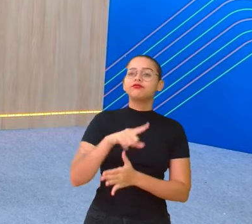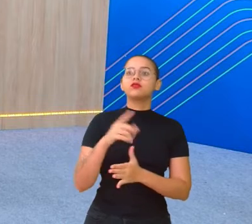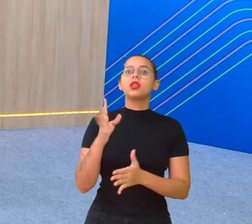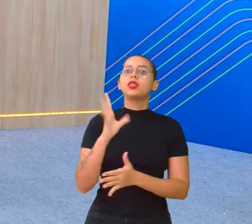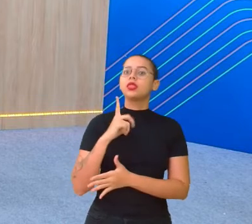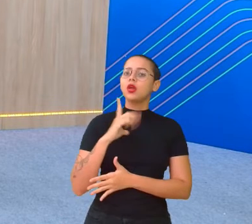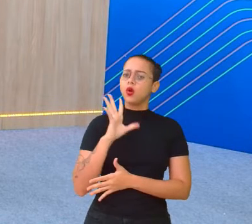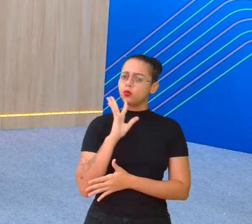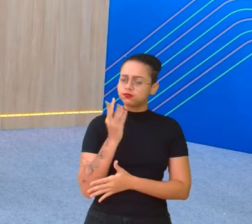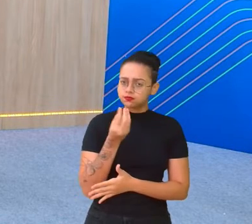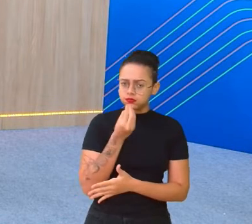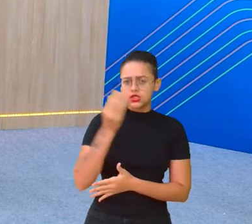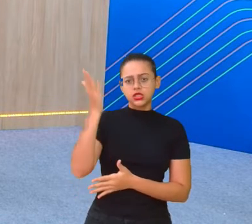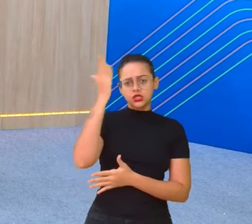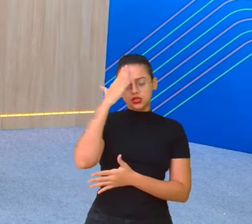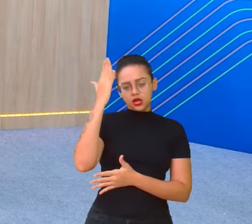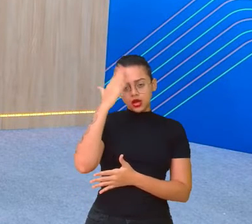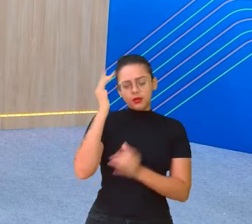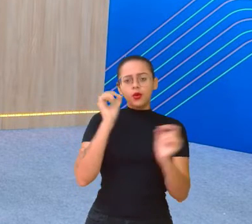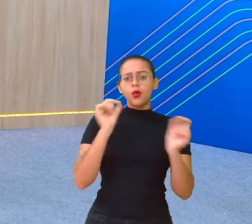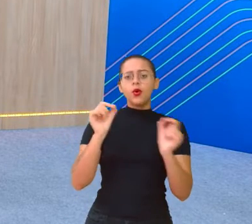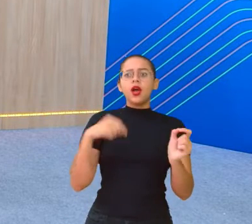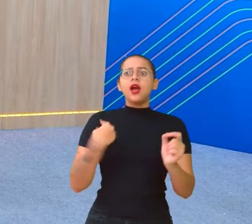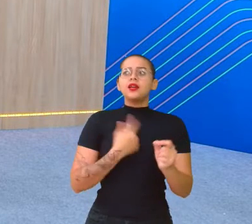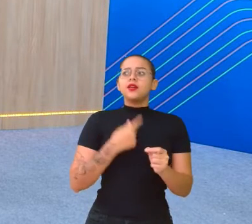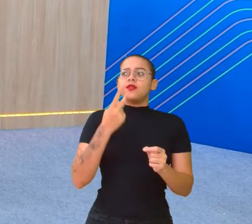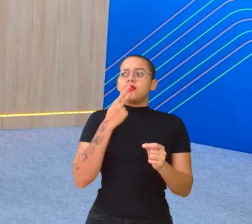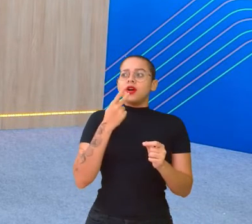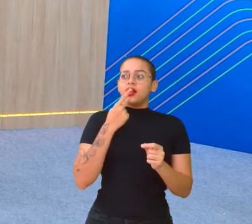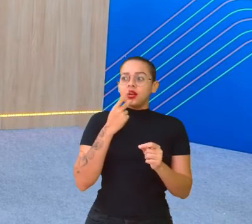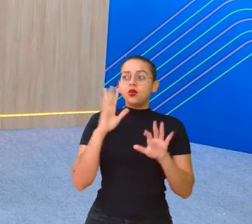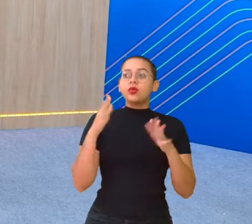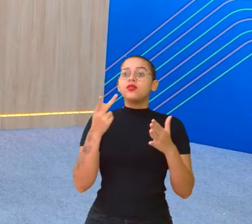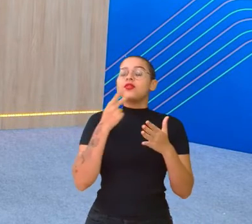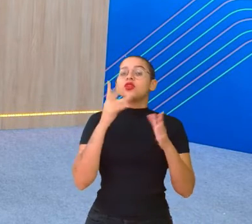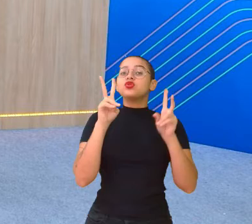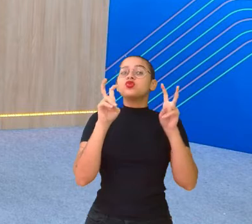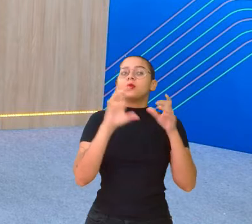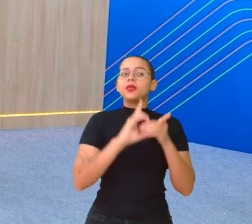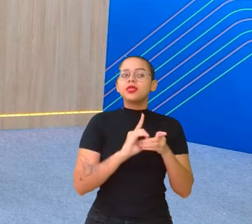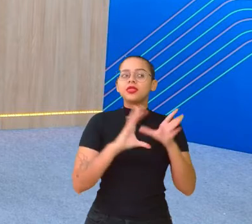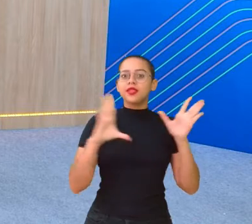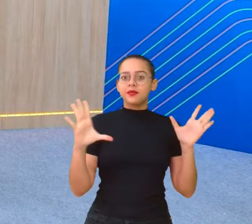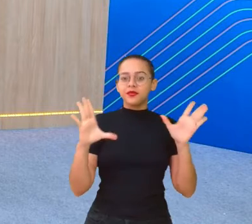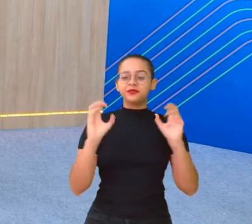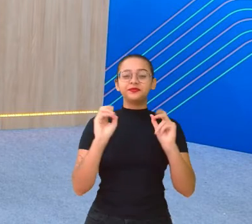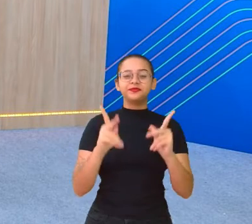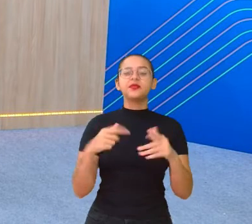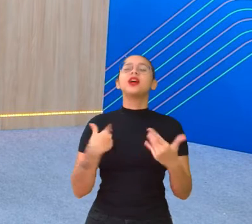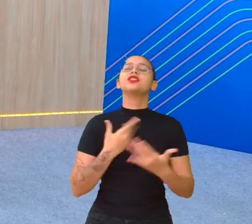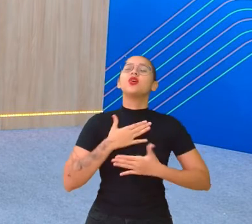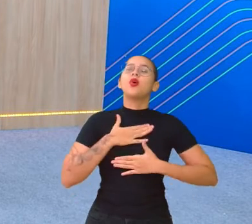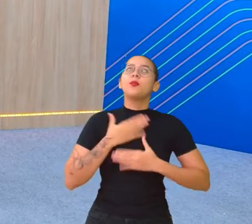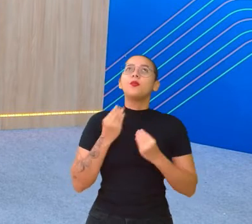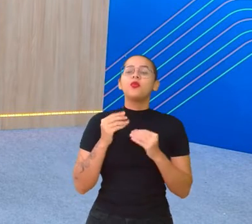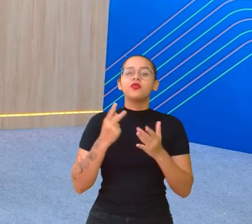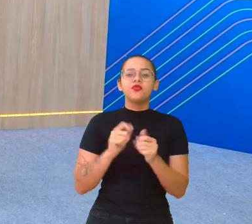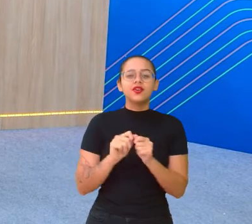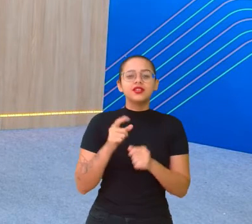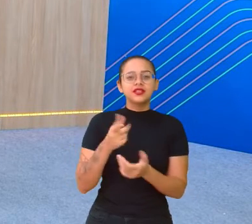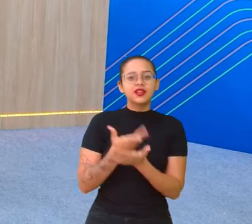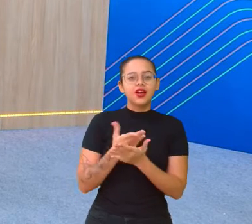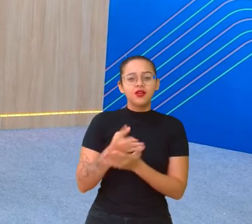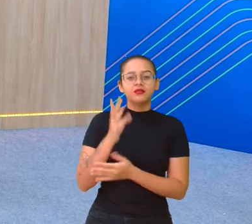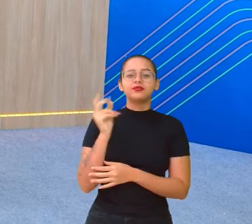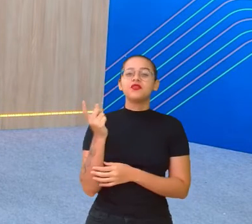apropriem, vocês saibam do que é que a gente está falando quando fala em democracia, tá? A gente gostou muito de fazer essa aula. Voltem lá,